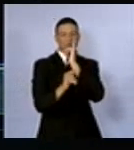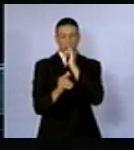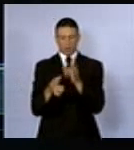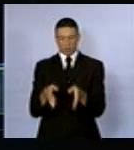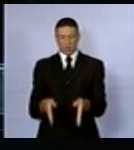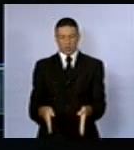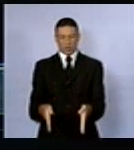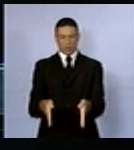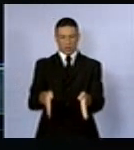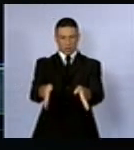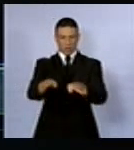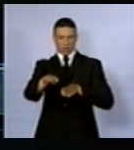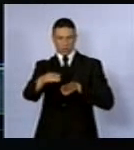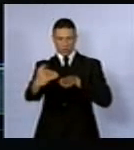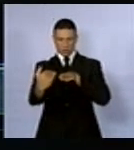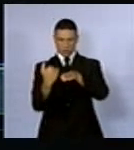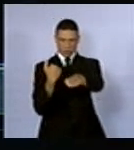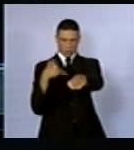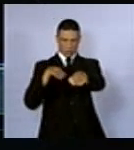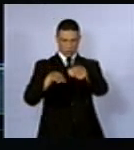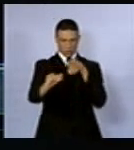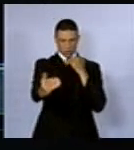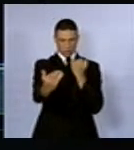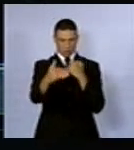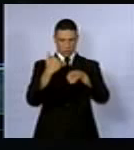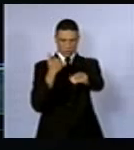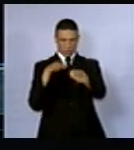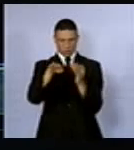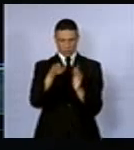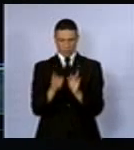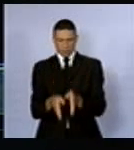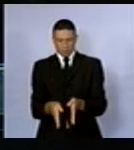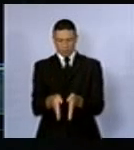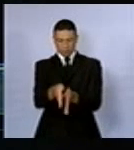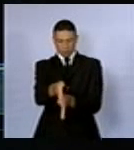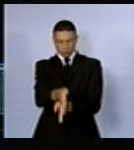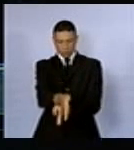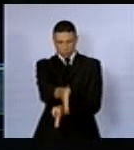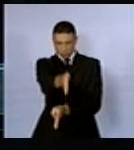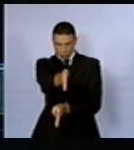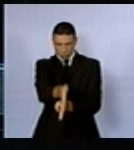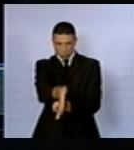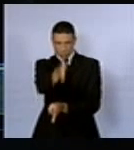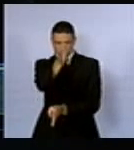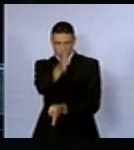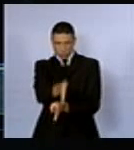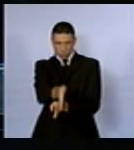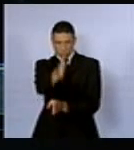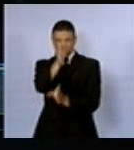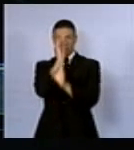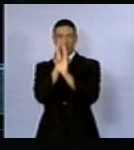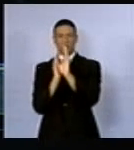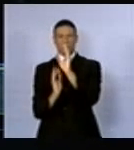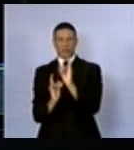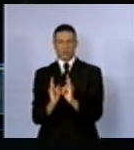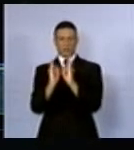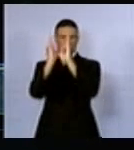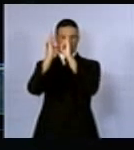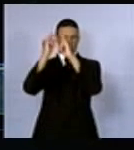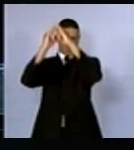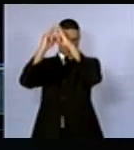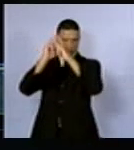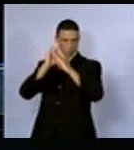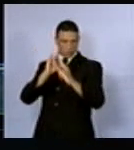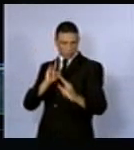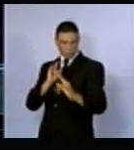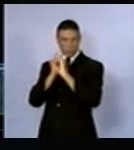quê? Porque o canteiro central da avenida, a torre ali passando, ela causa o menor impacto. Vamos imaginar, por